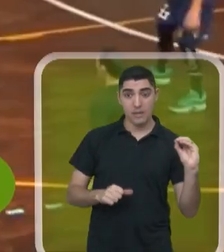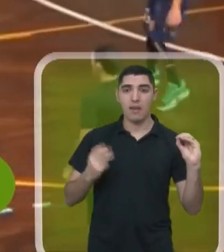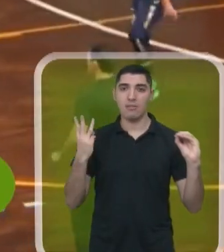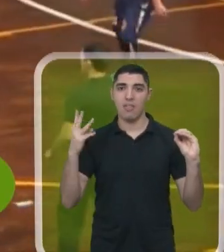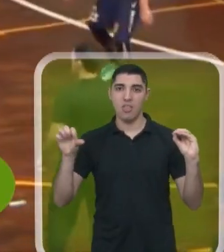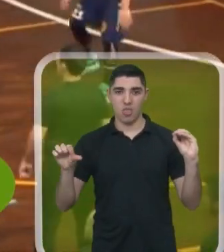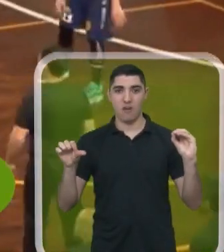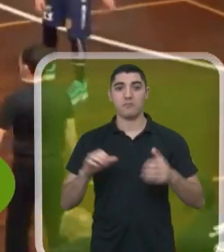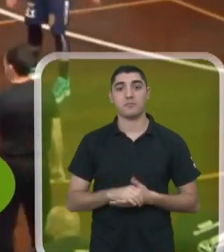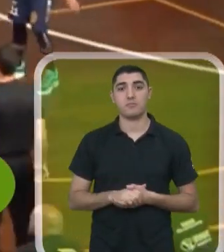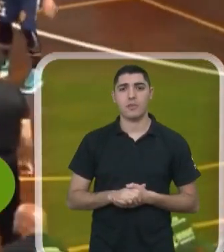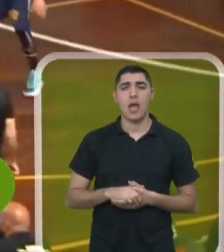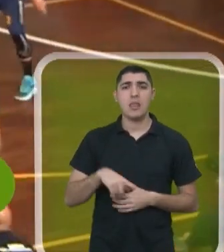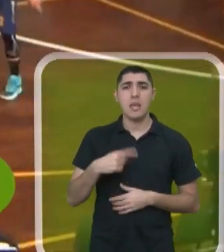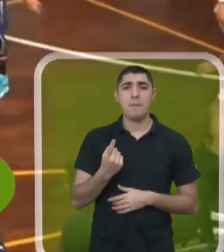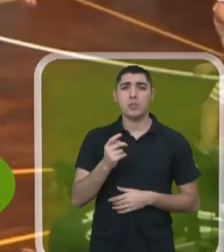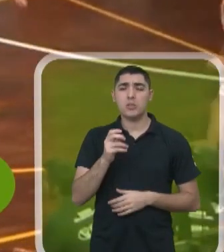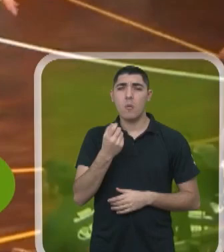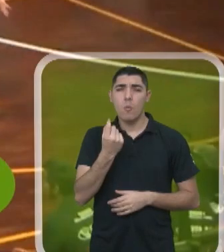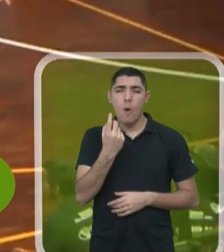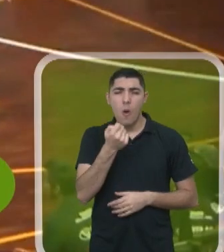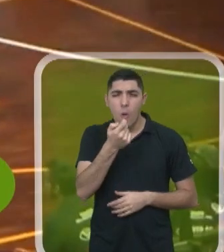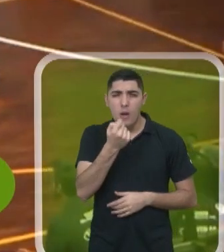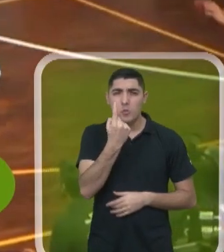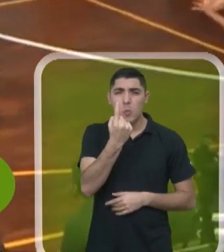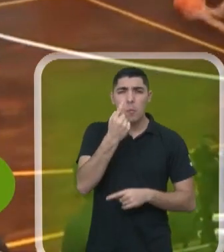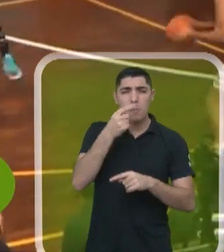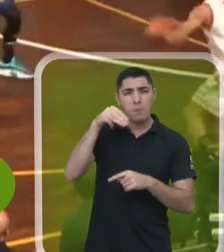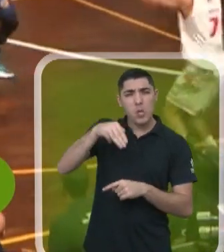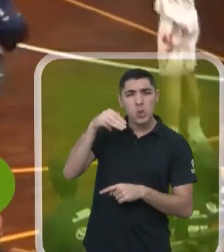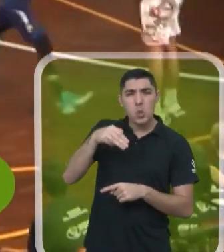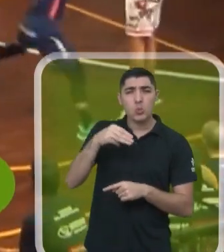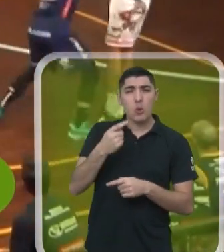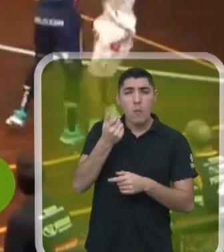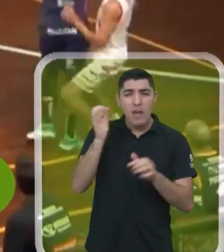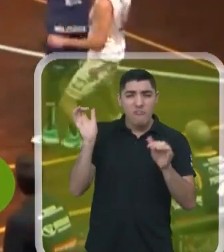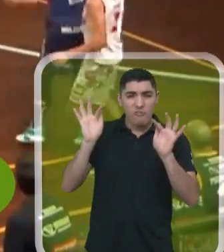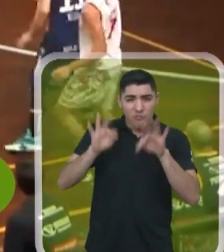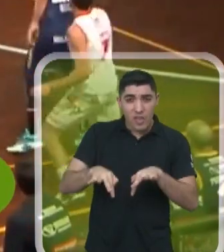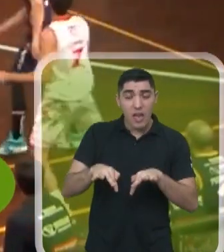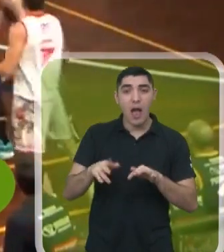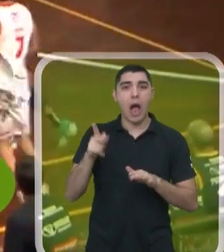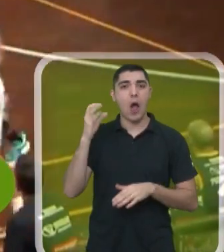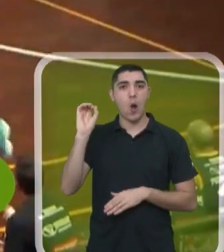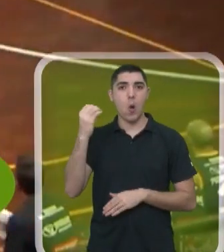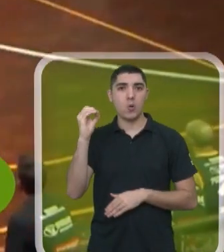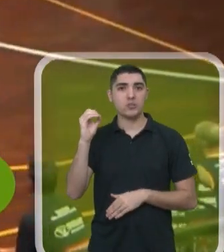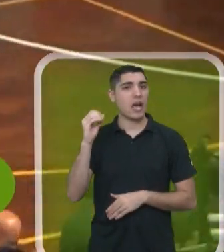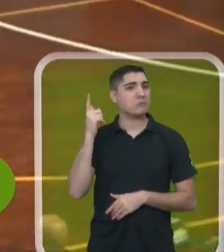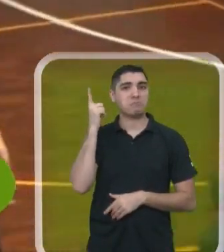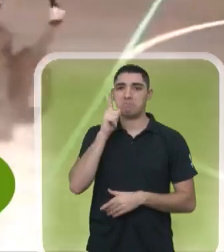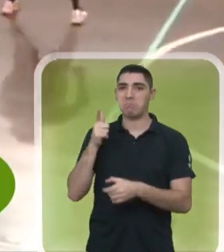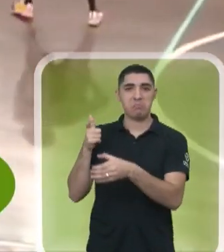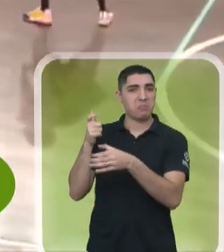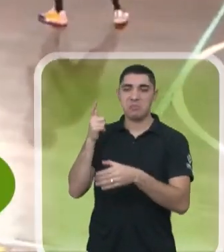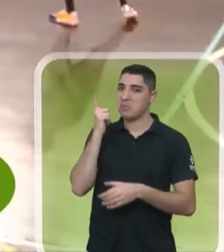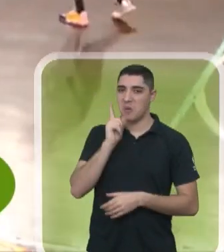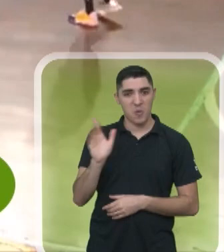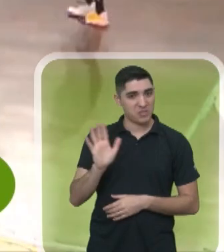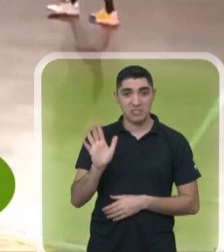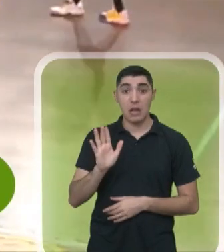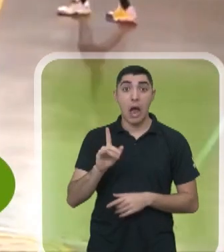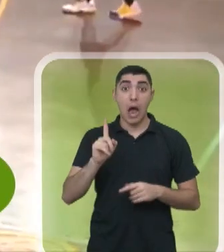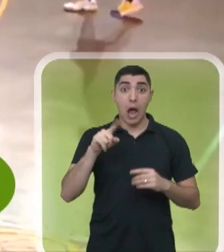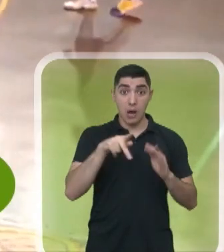Figueiredo. Restando um pouco mais de 1,5 para terminar o primeiro tempo, as bolas do Osasco já não caíam mais e o São